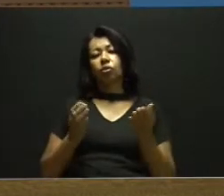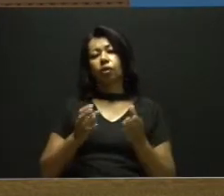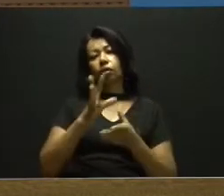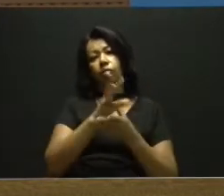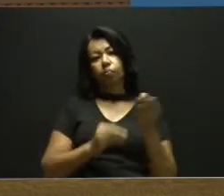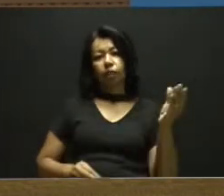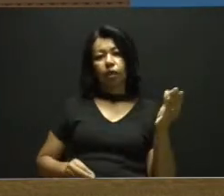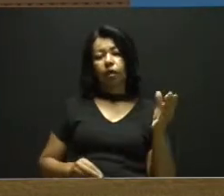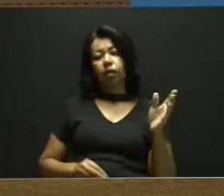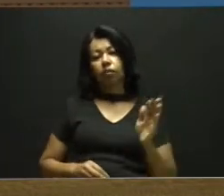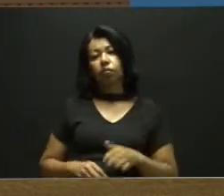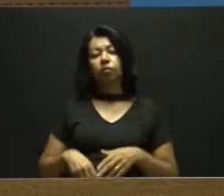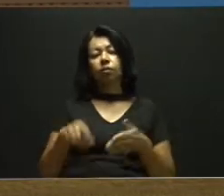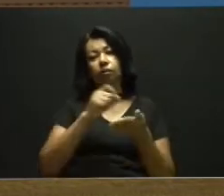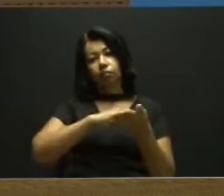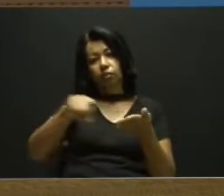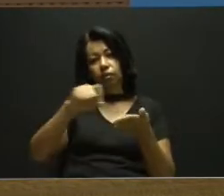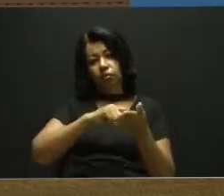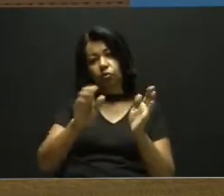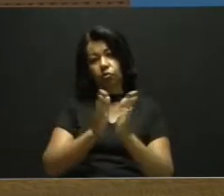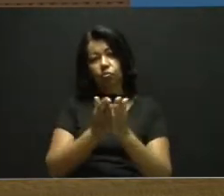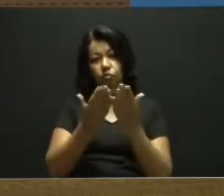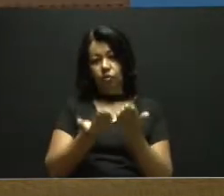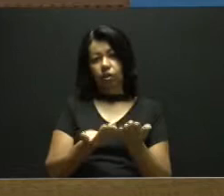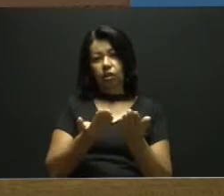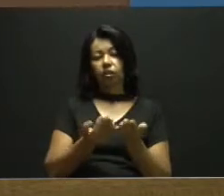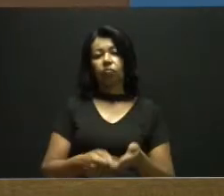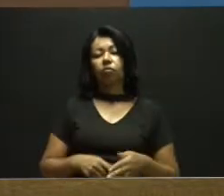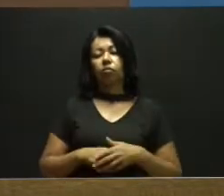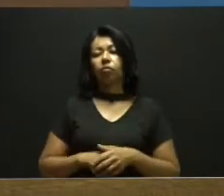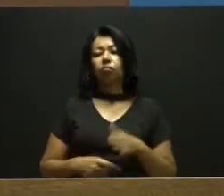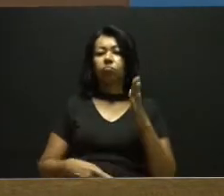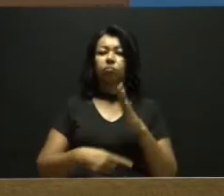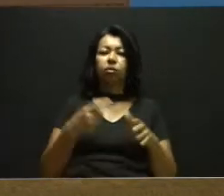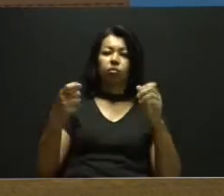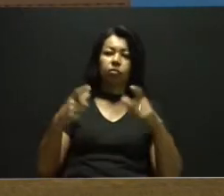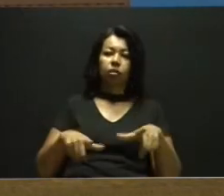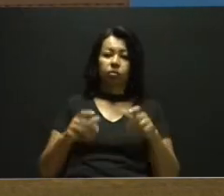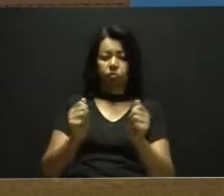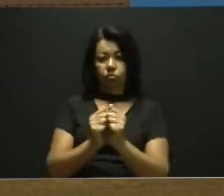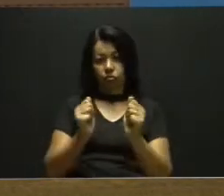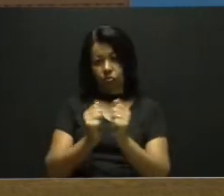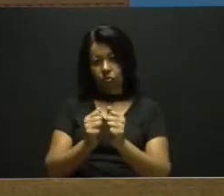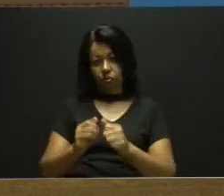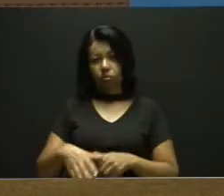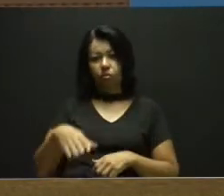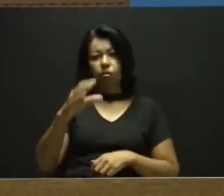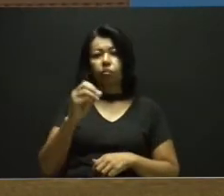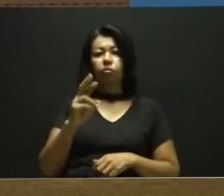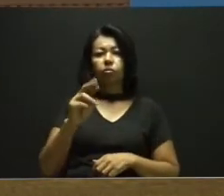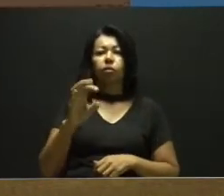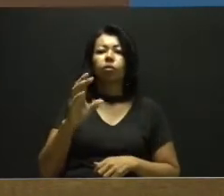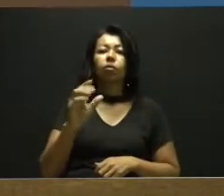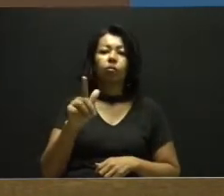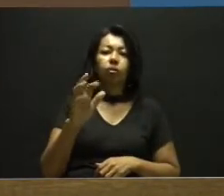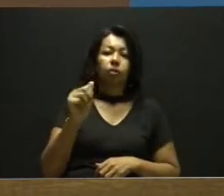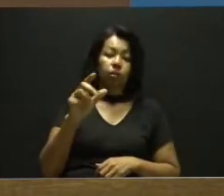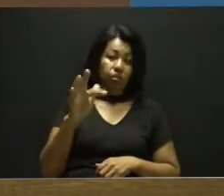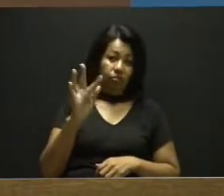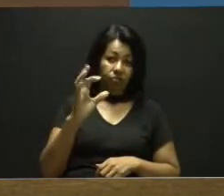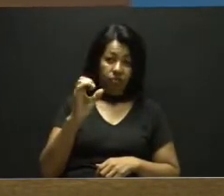de livros é destaque no meio coreográfico das linhas de frente do brasil